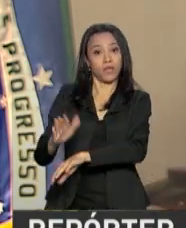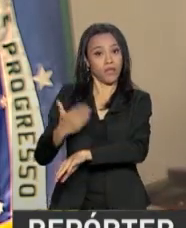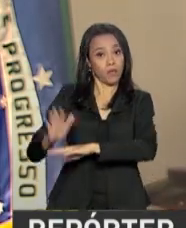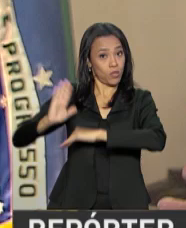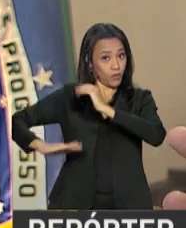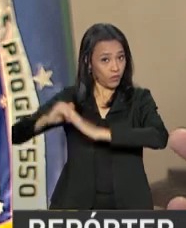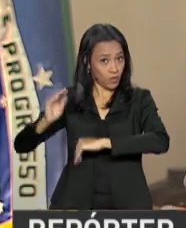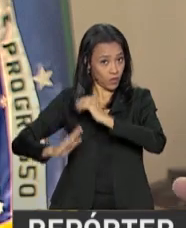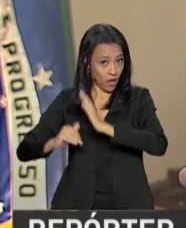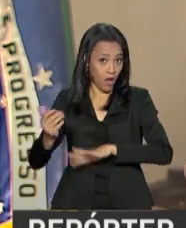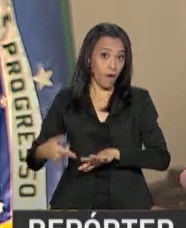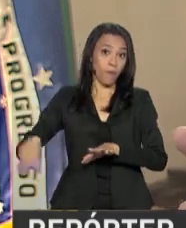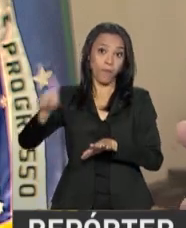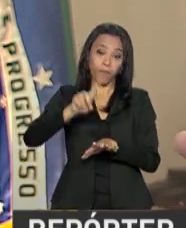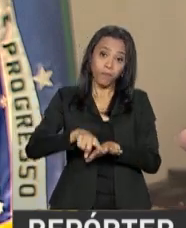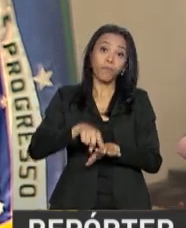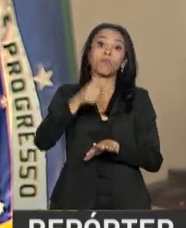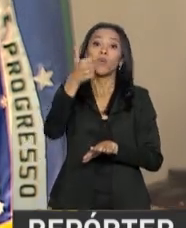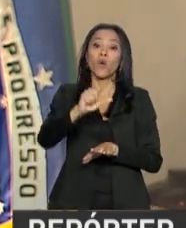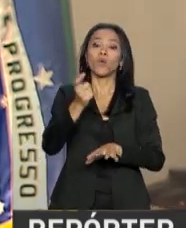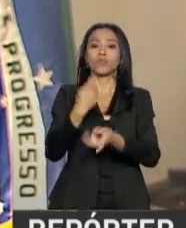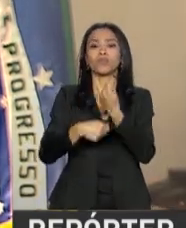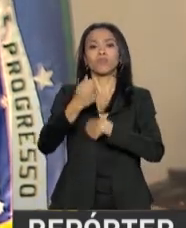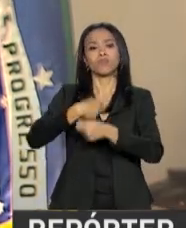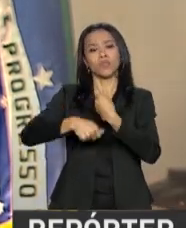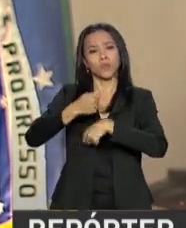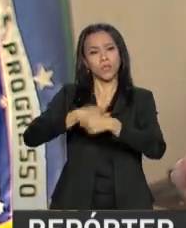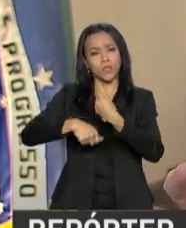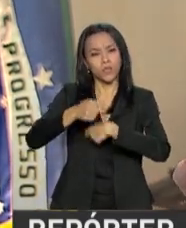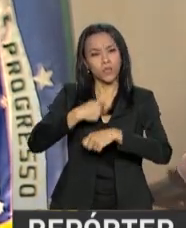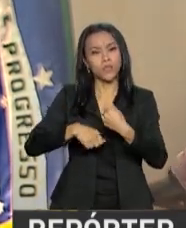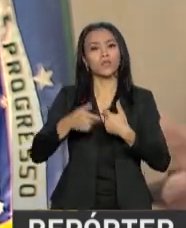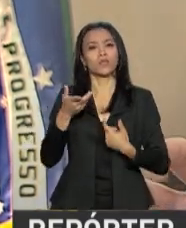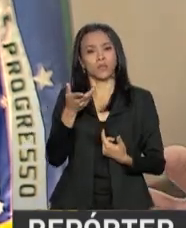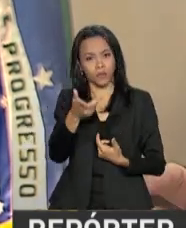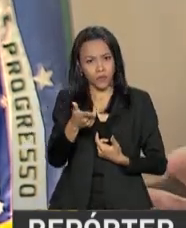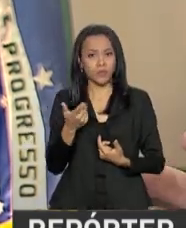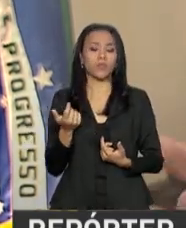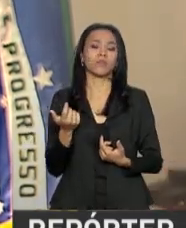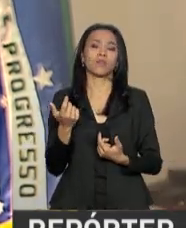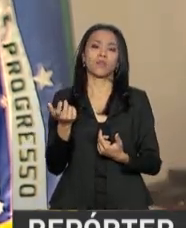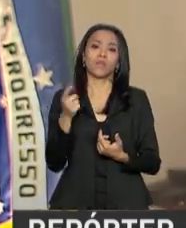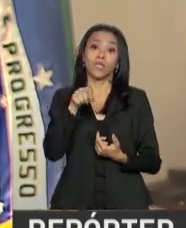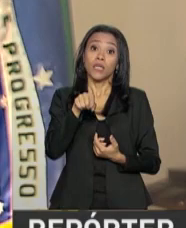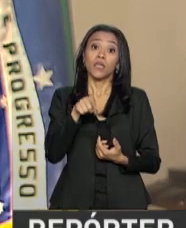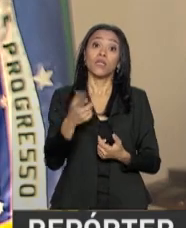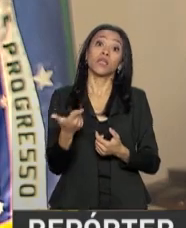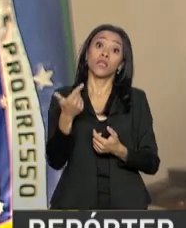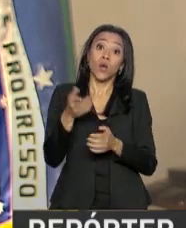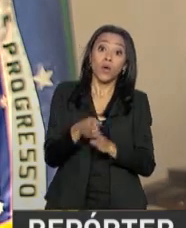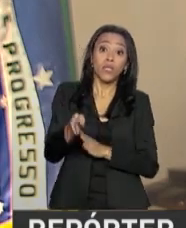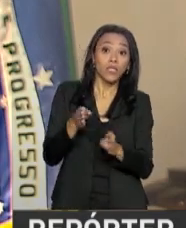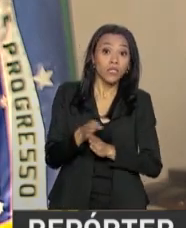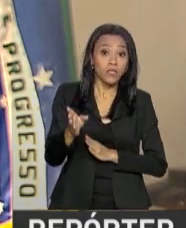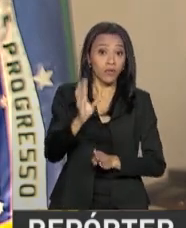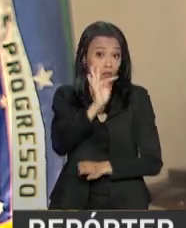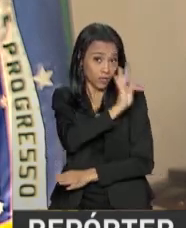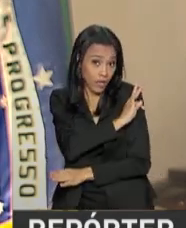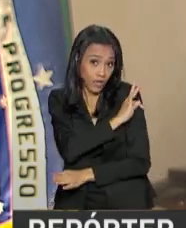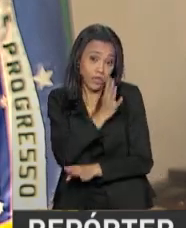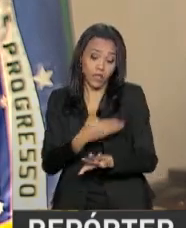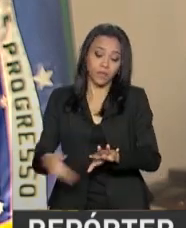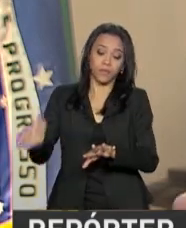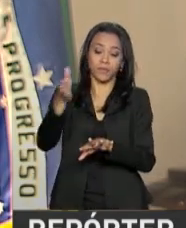segunda estimulando o empreendedorismo através do fornecimento de microcrédito e orientação técnica do empreendimento